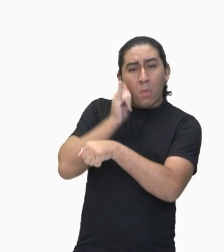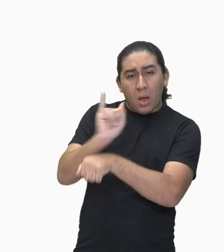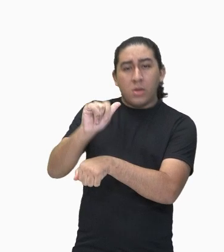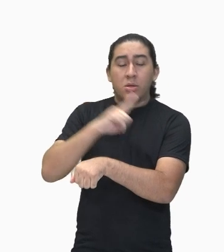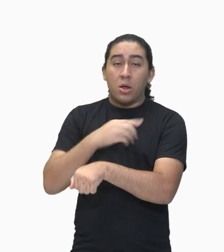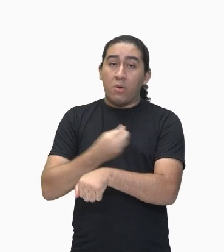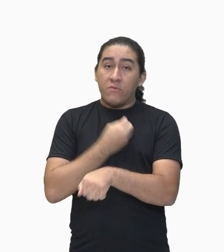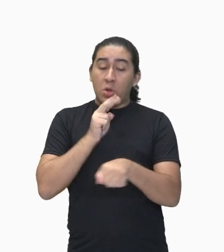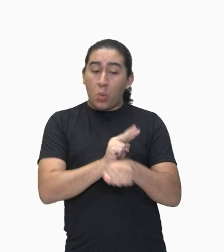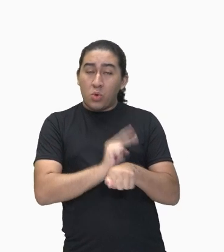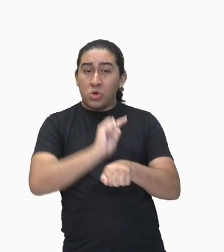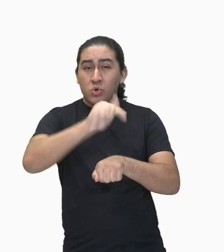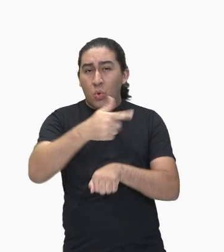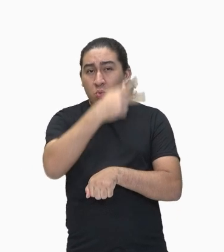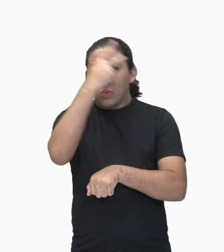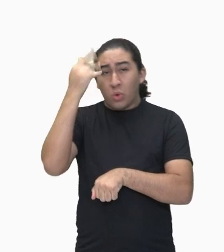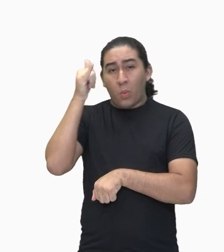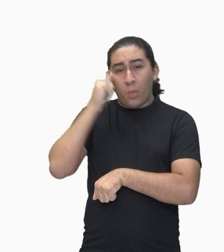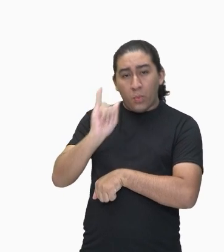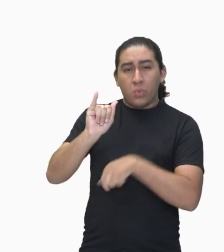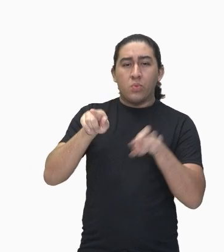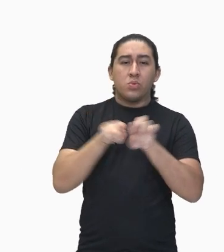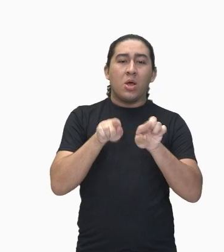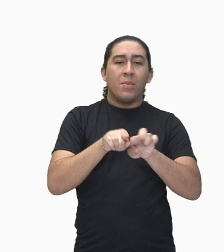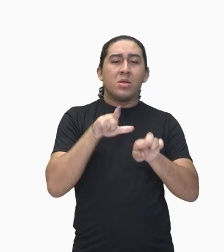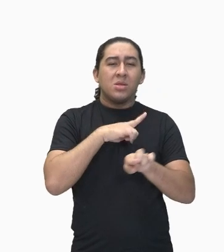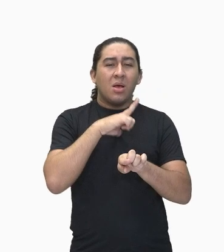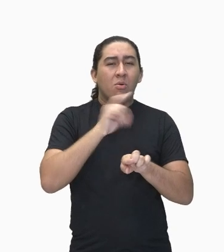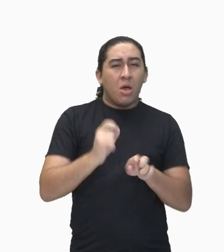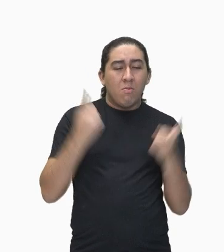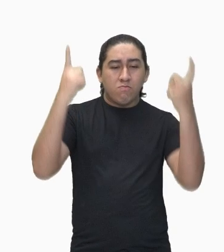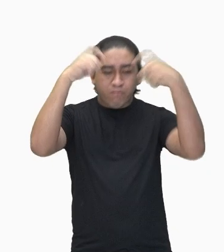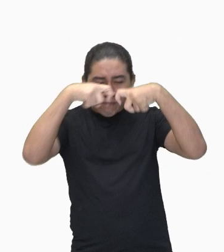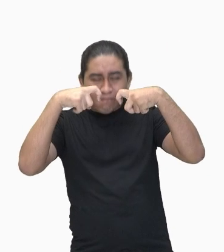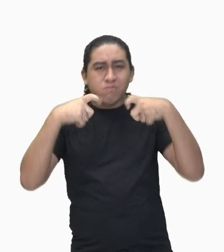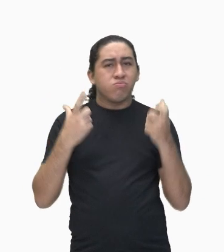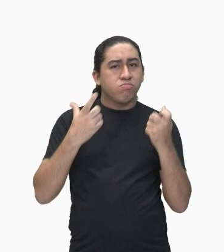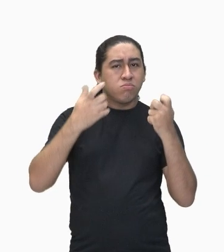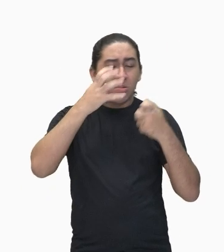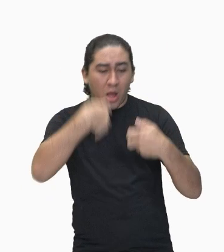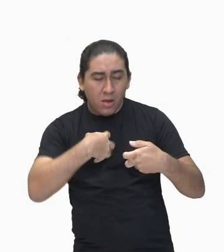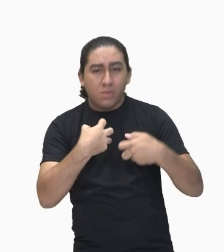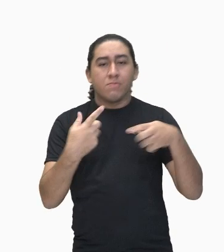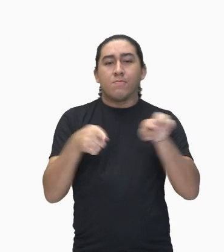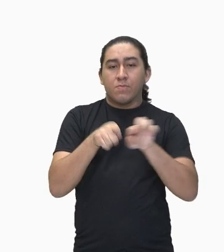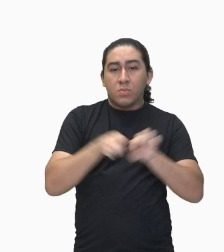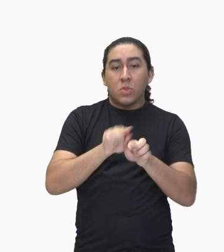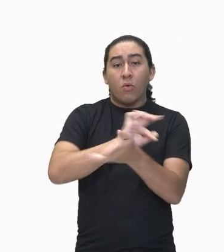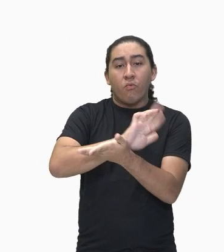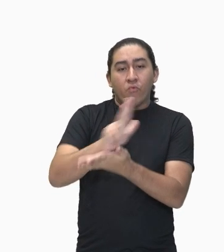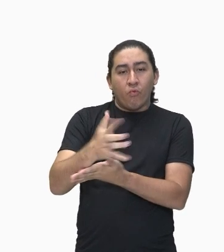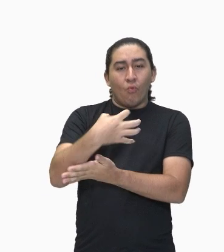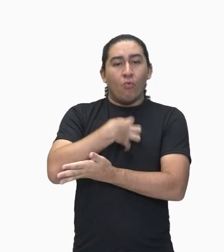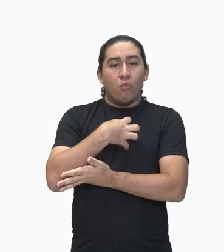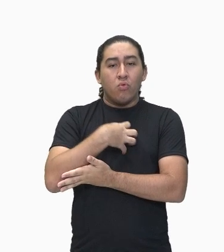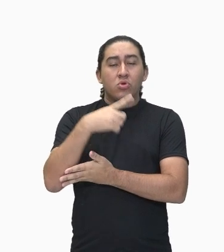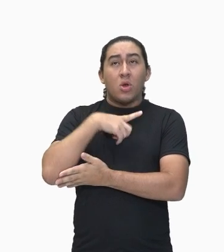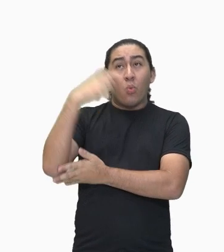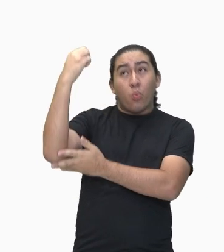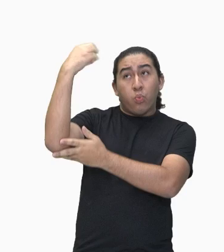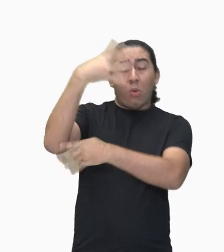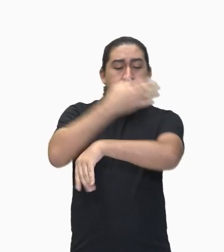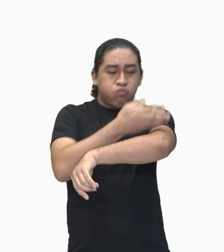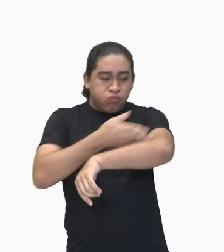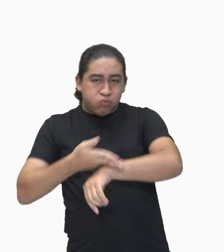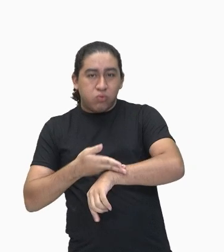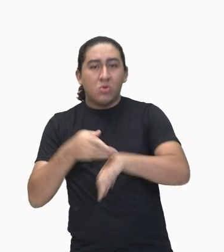alheio gado, de tosco trato, de expressões grosseiro, dos frios gelos e dos sóis queimado. Tenho o